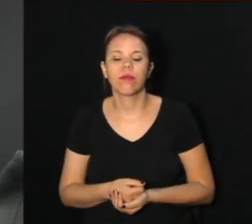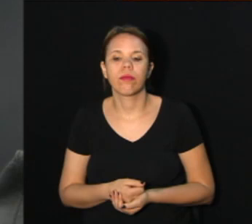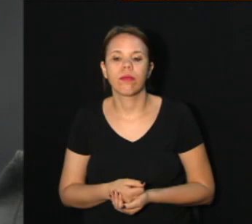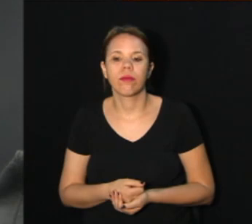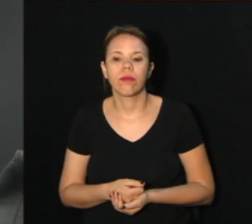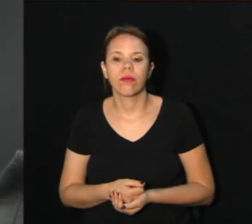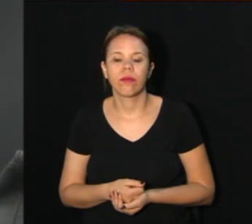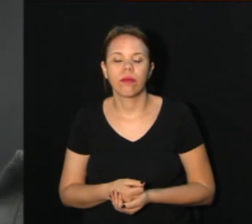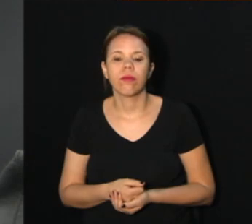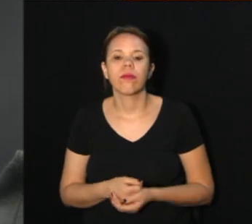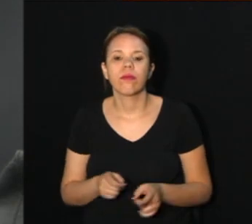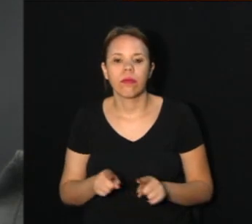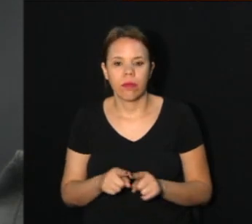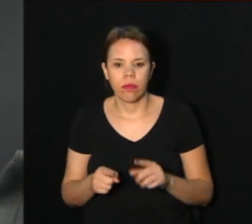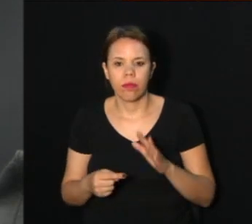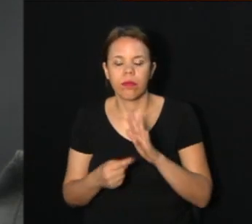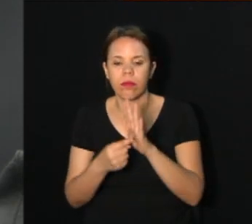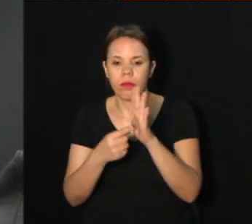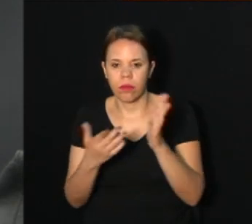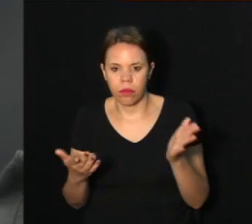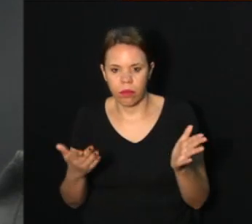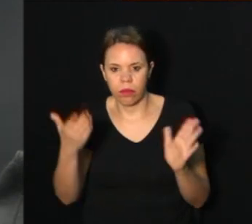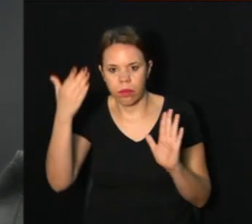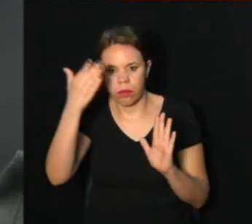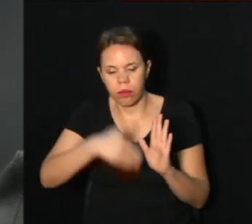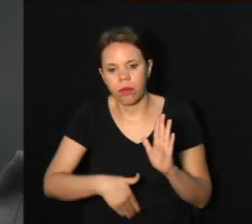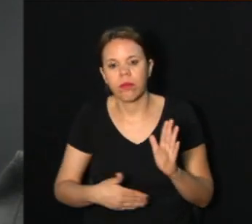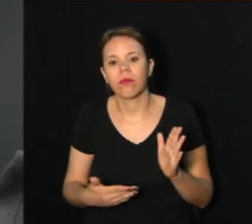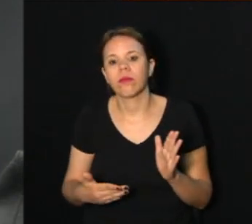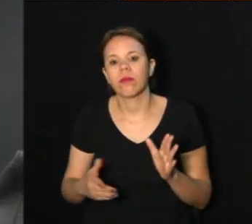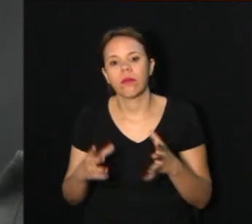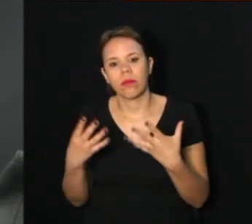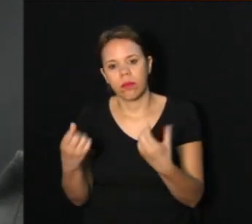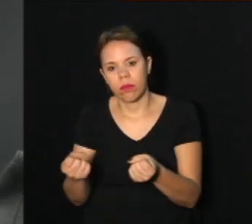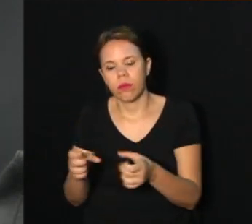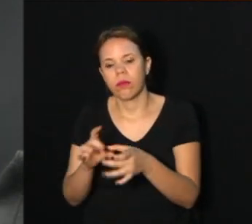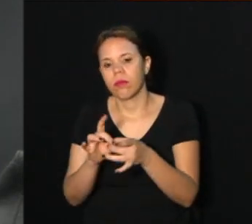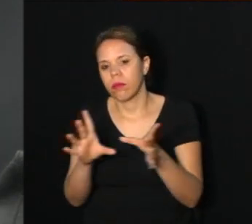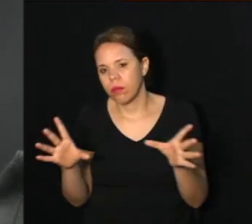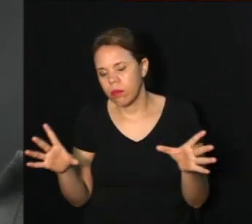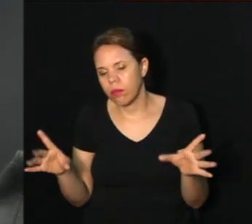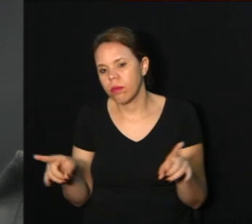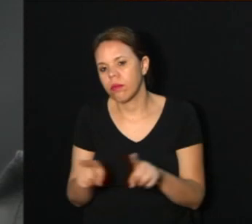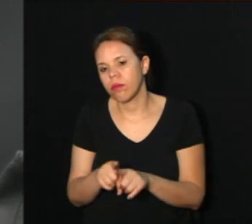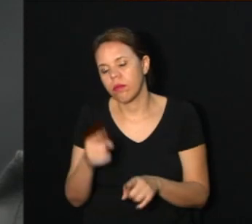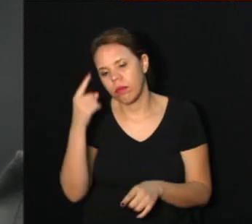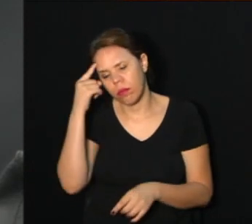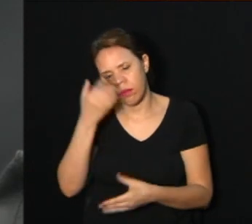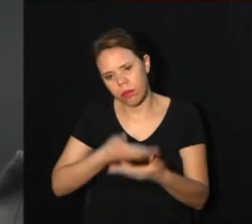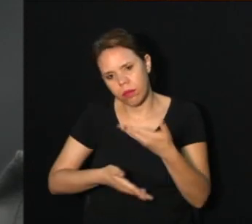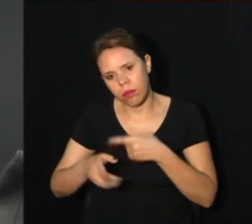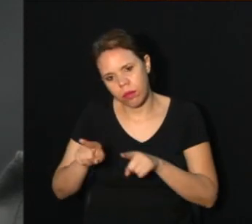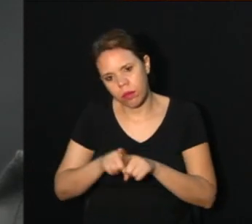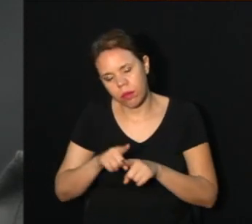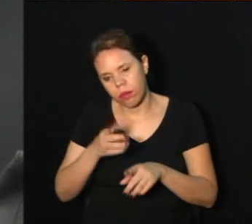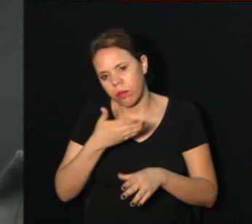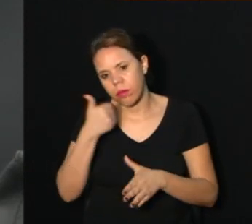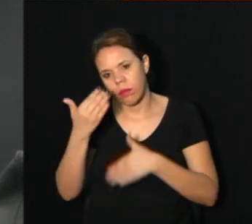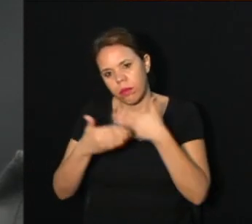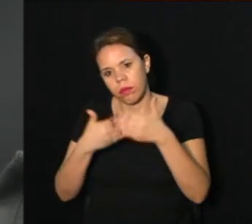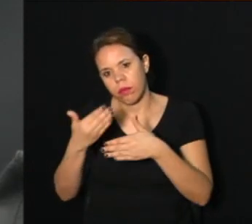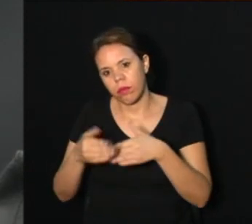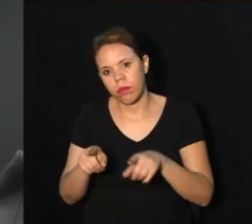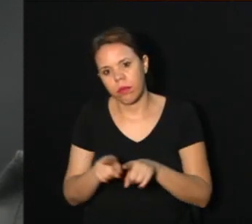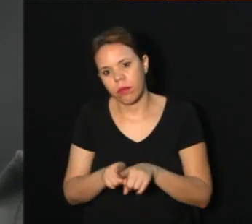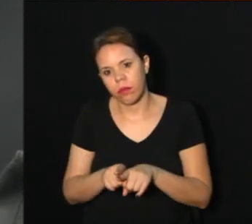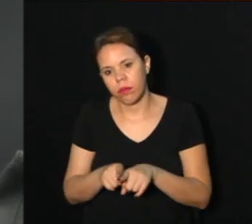foi estritamente democrático, de receber sugestões e troca de ideias e aprimoramento do projeto.